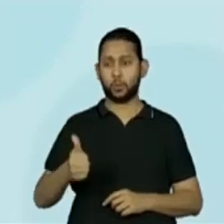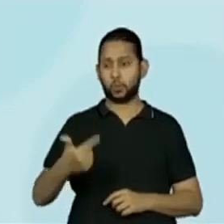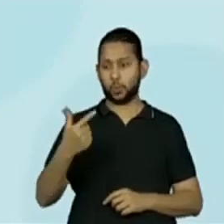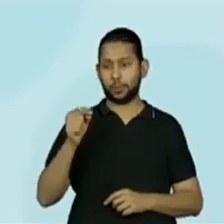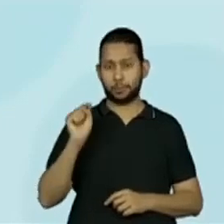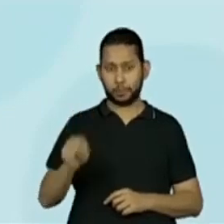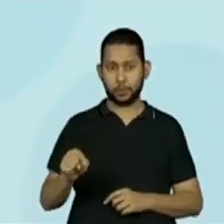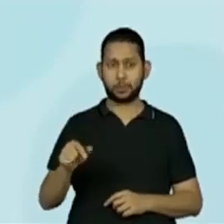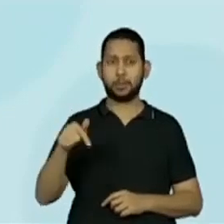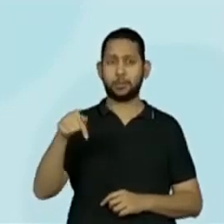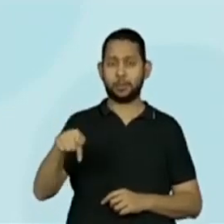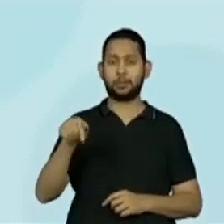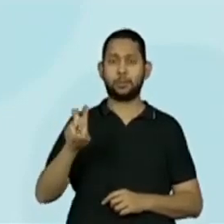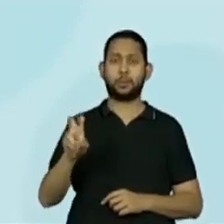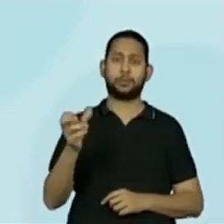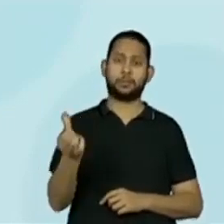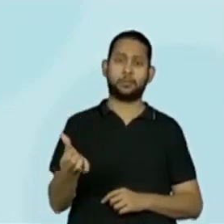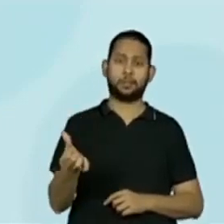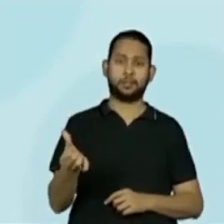12.756.